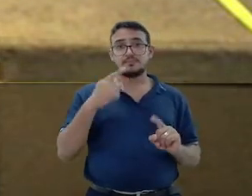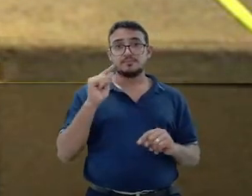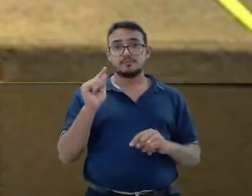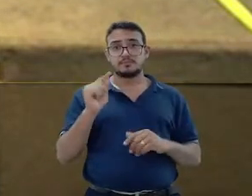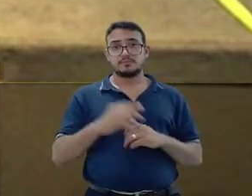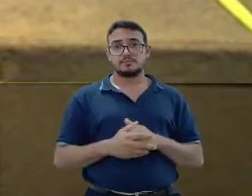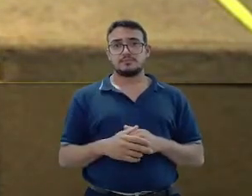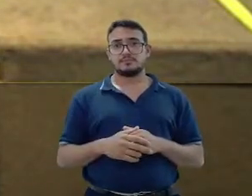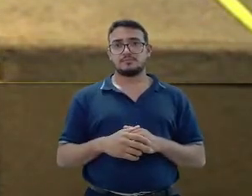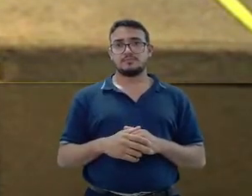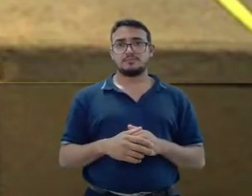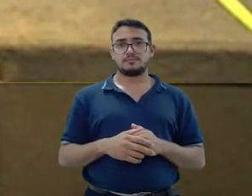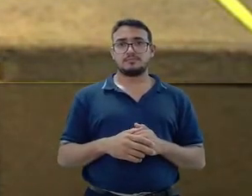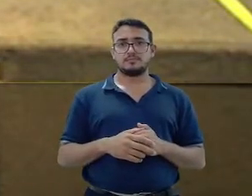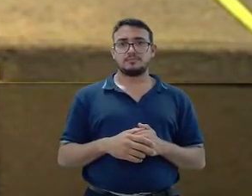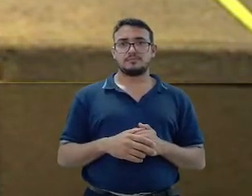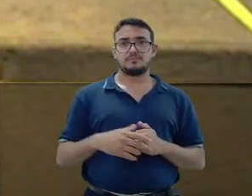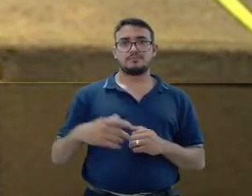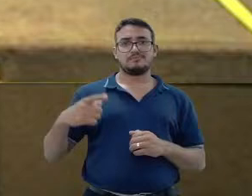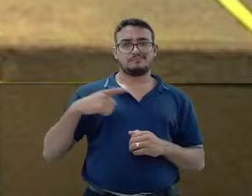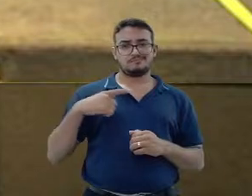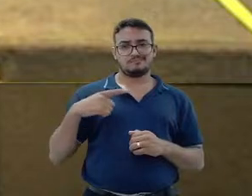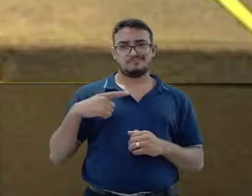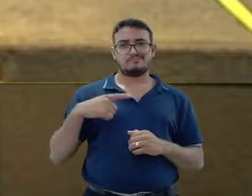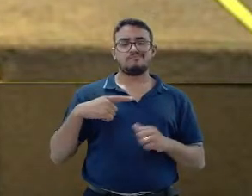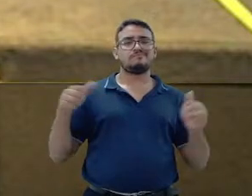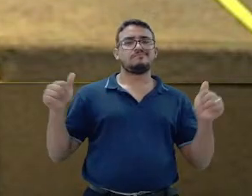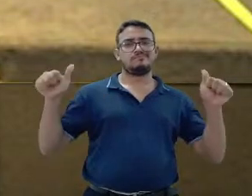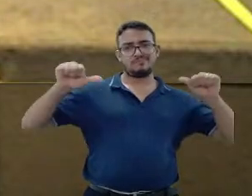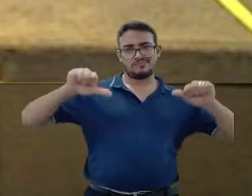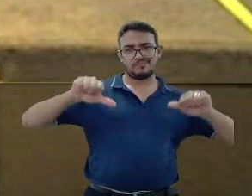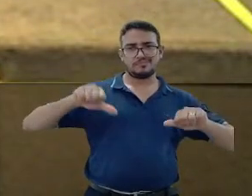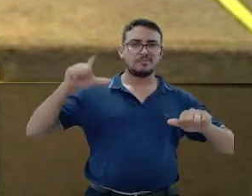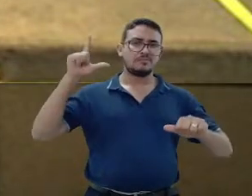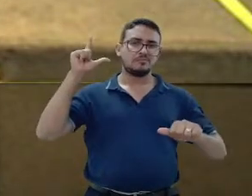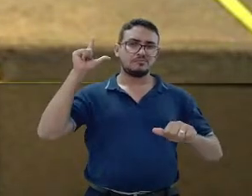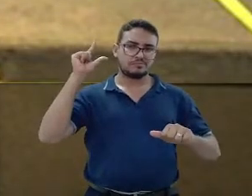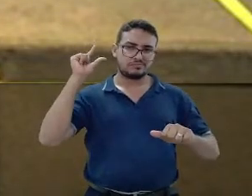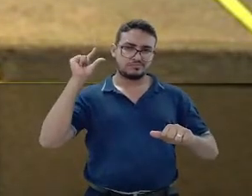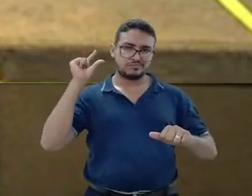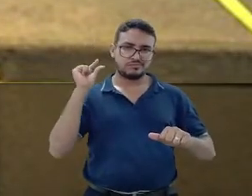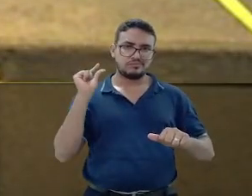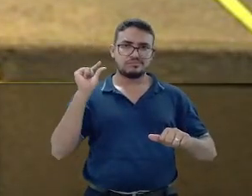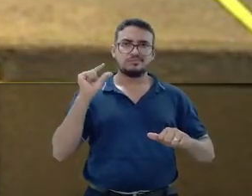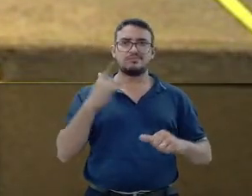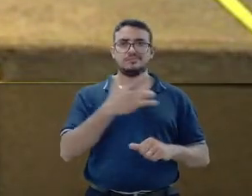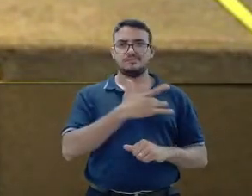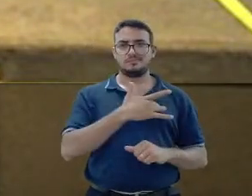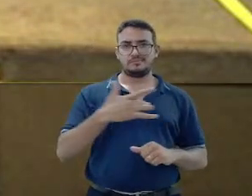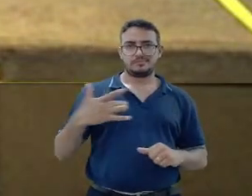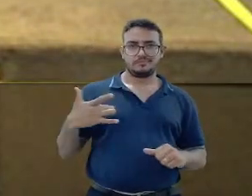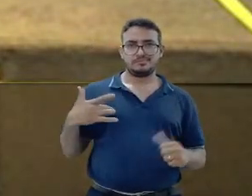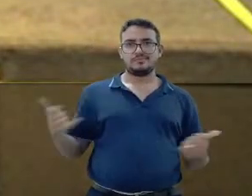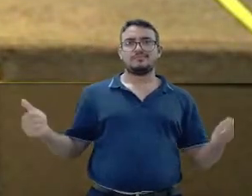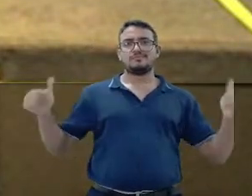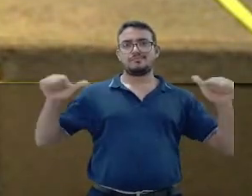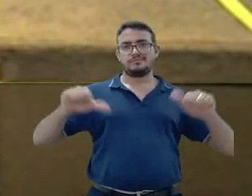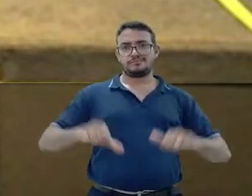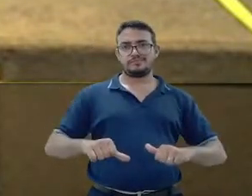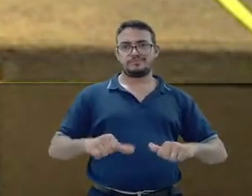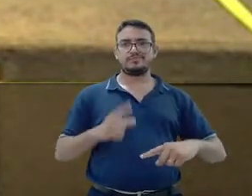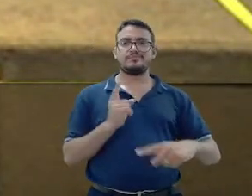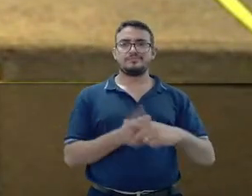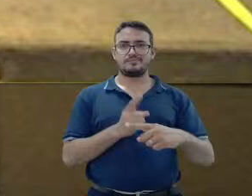houve o aumento dessa perda, da sua condição de saúde em detrimento do trabalho, esse laudo também